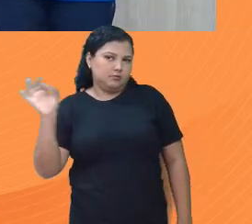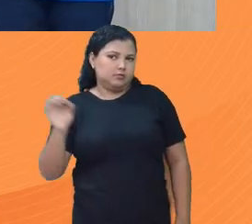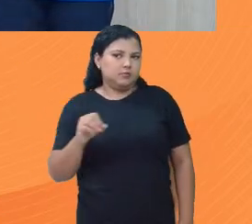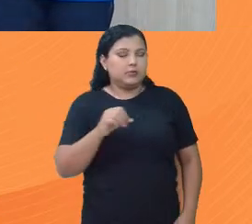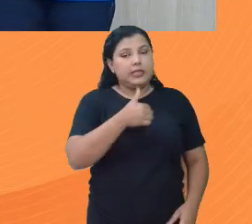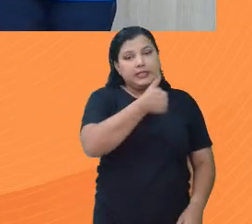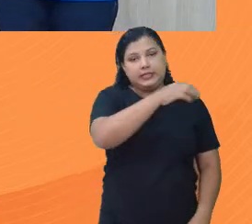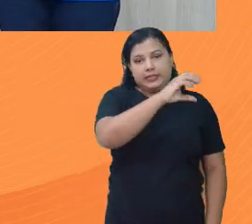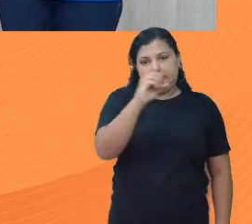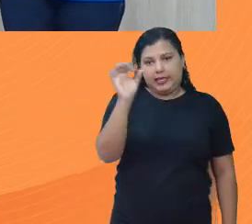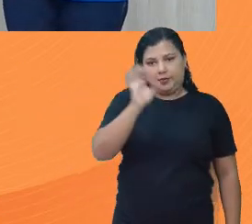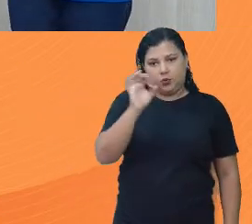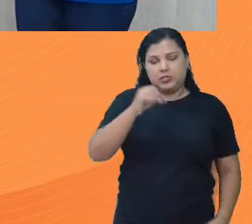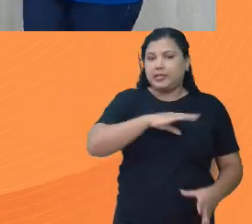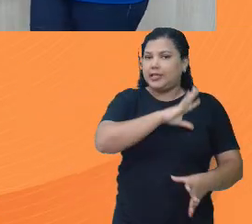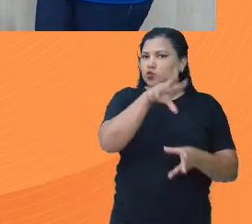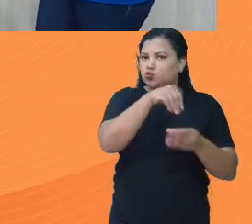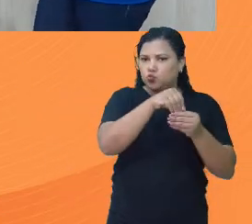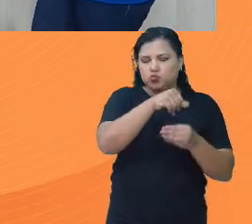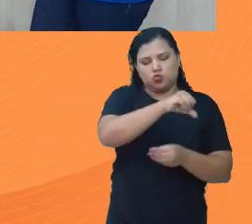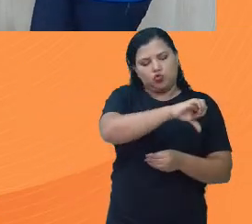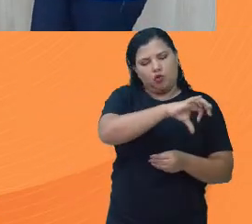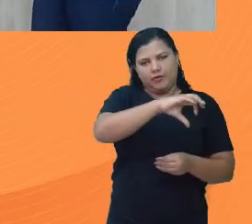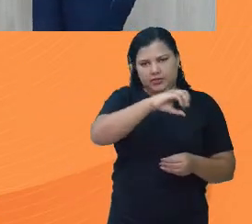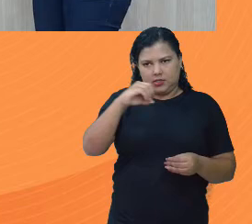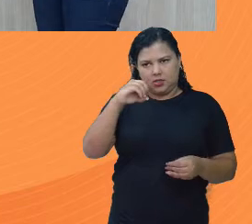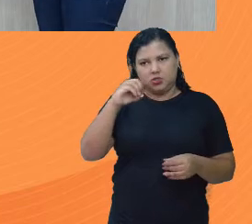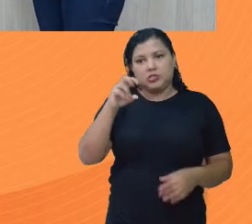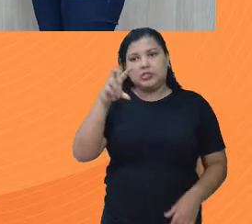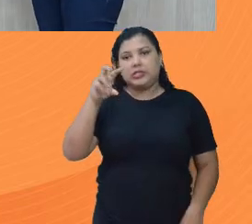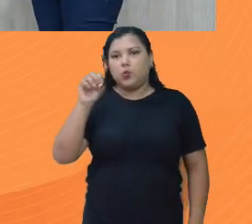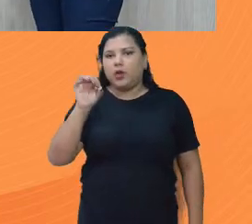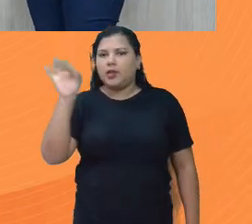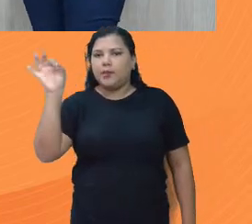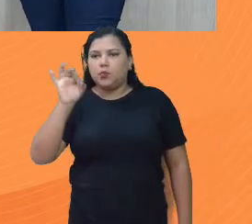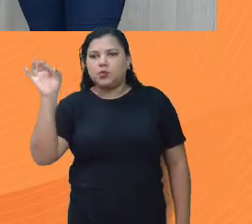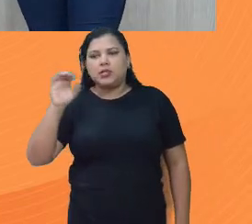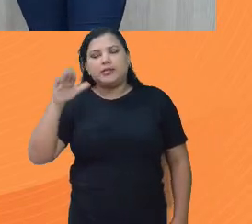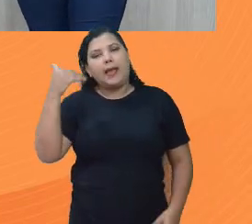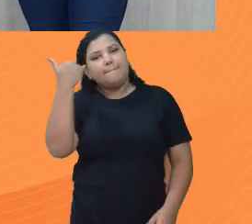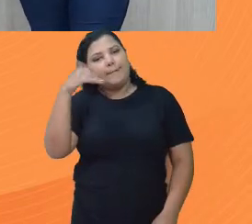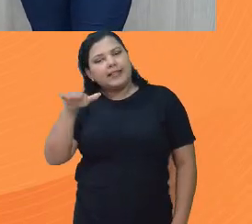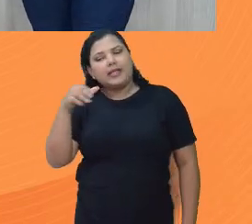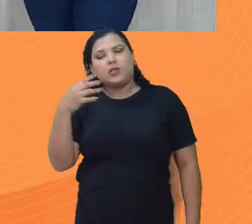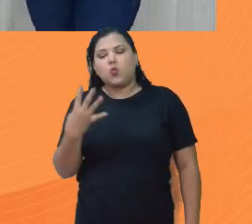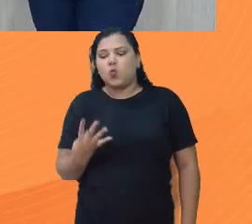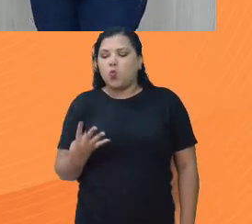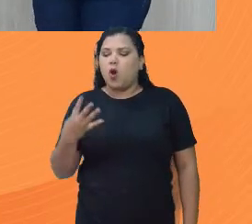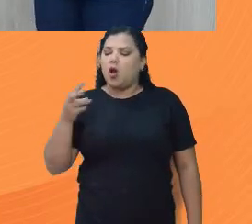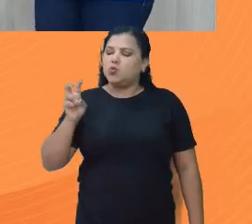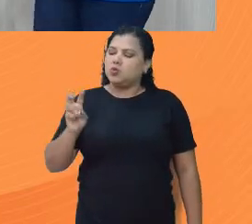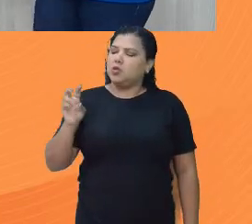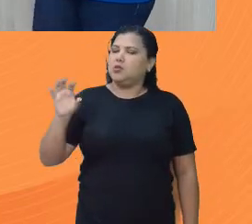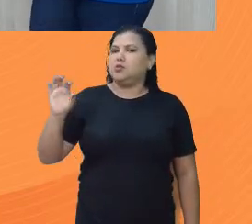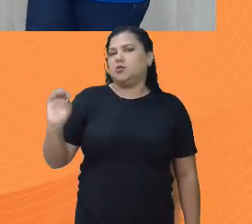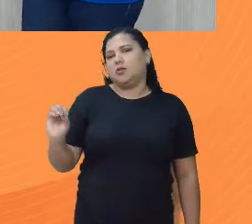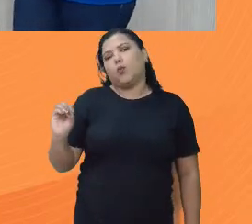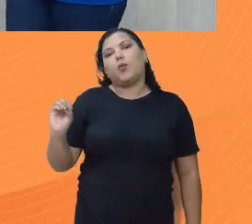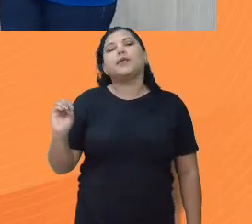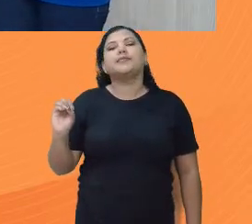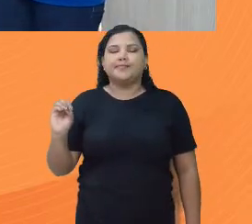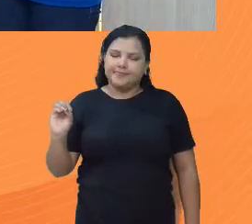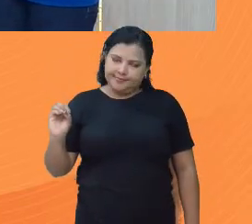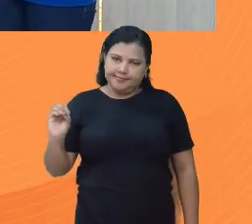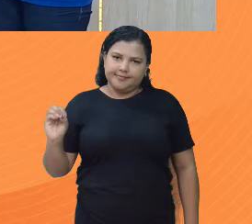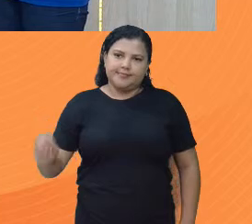100% vai representar o meu total, o meu 900, e a minha metade ali, né, vai representar o meu 50%. Então, metade